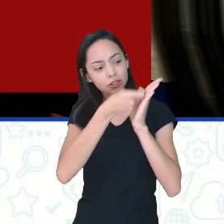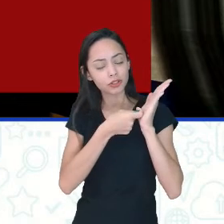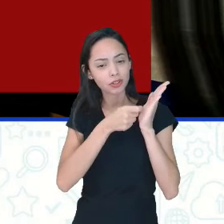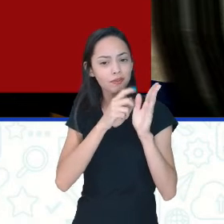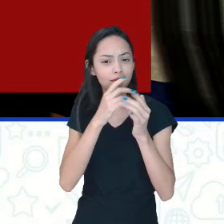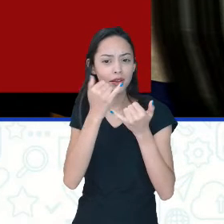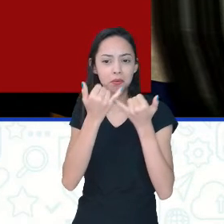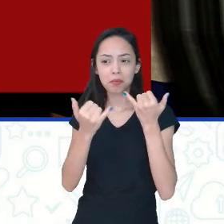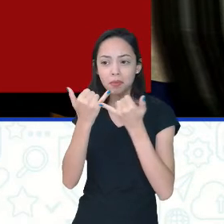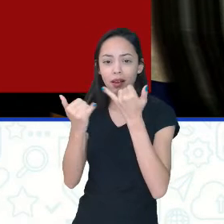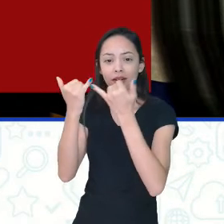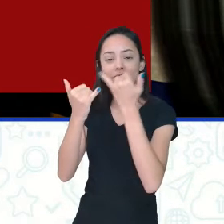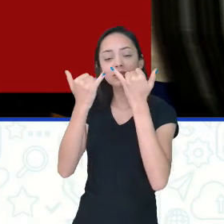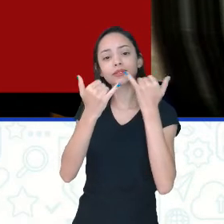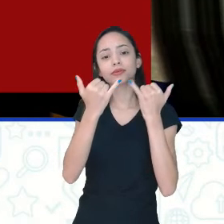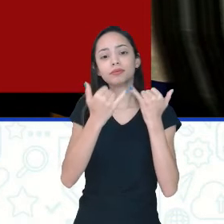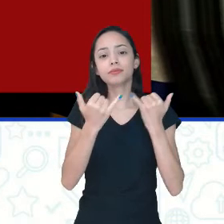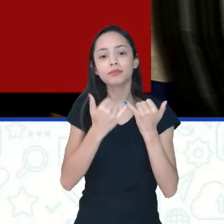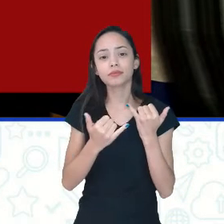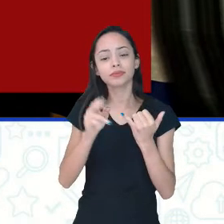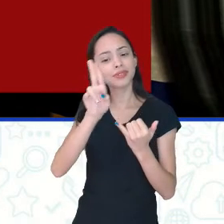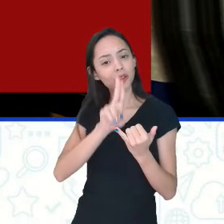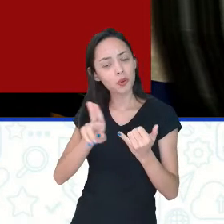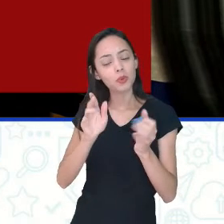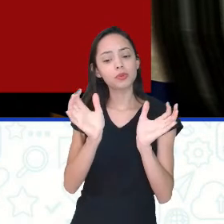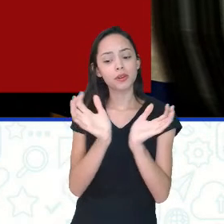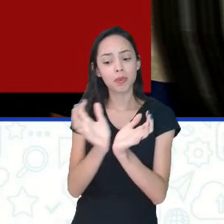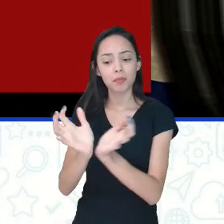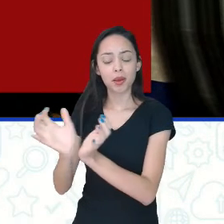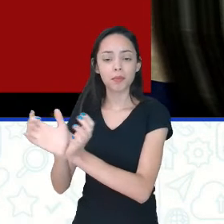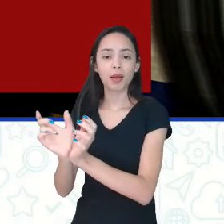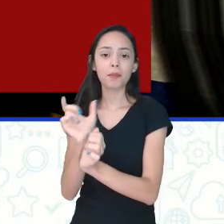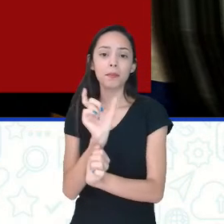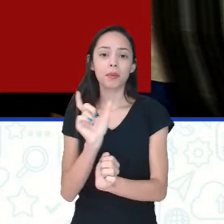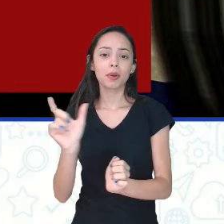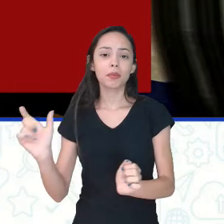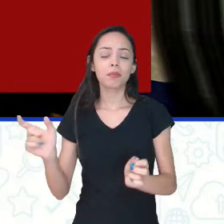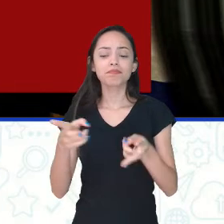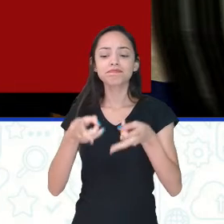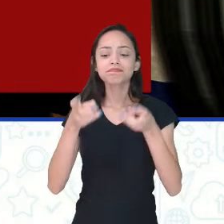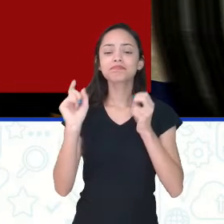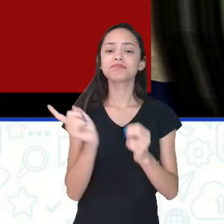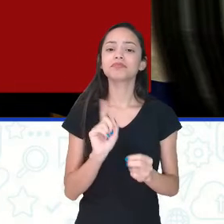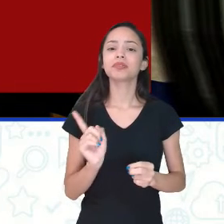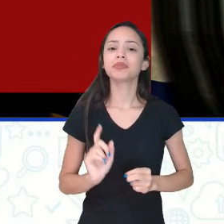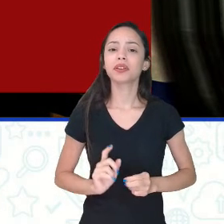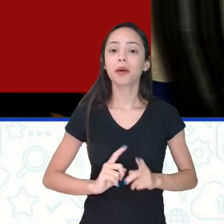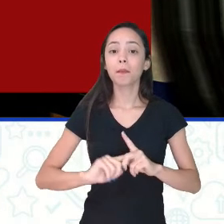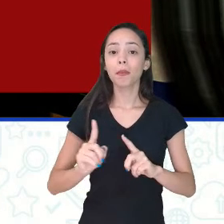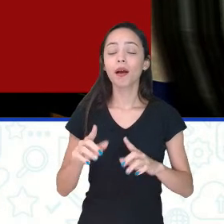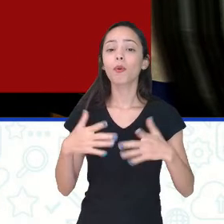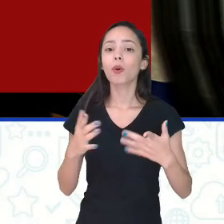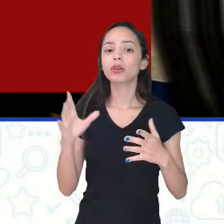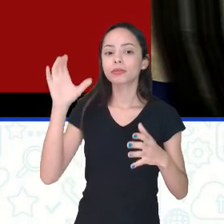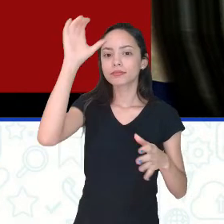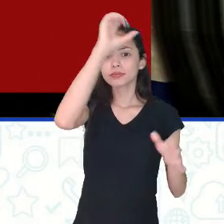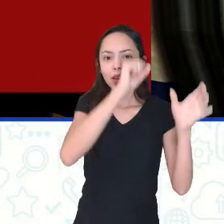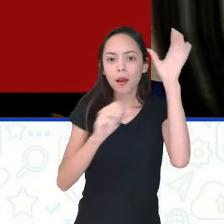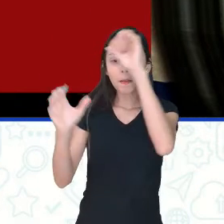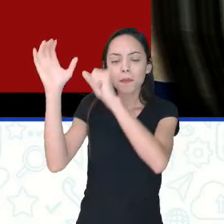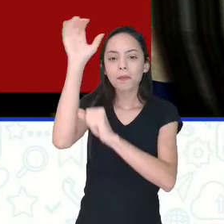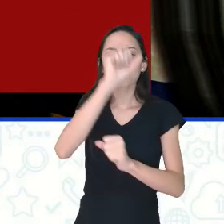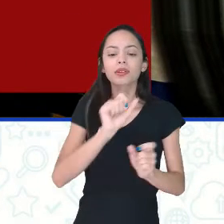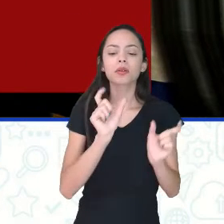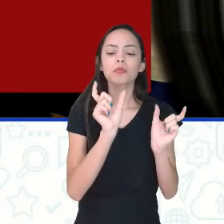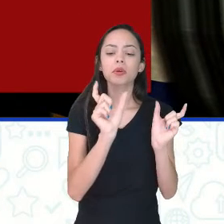usariam todas essas classes de palavras sem nem perceber. Mas aí quando vocês sabem o que é um substantivo, um adjetivo, vocês podem abrir os olhos